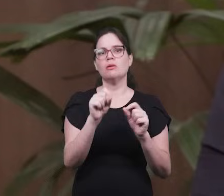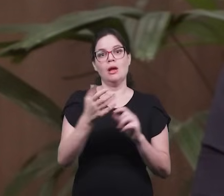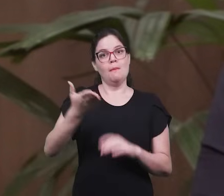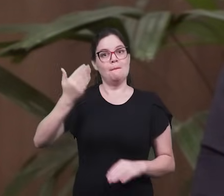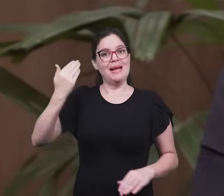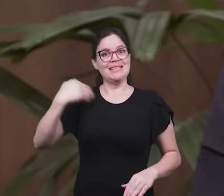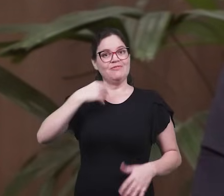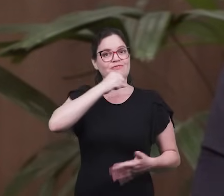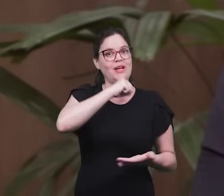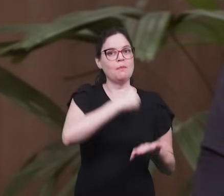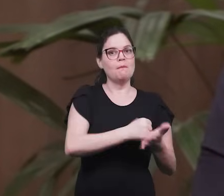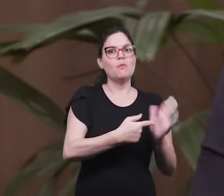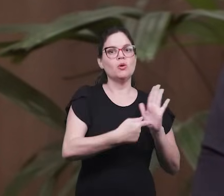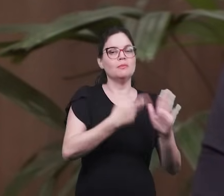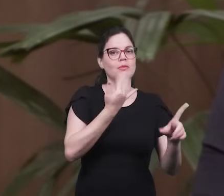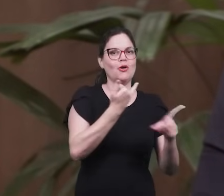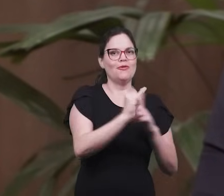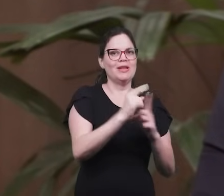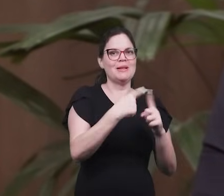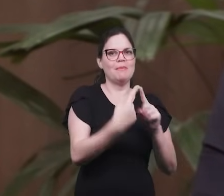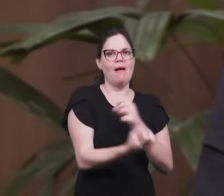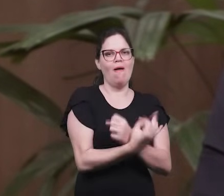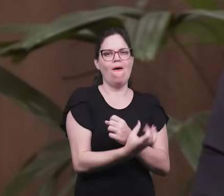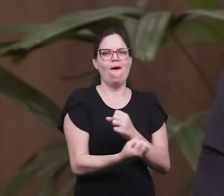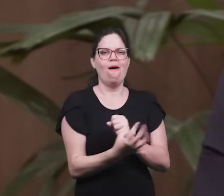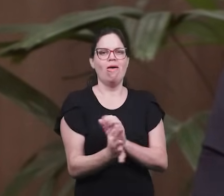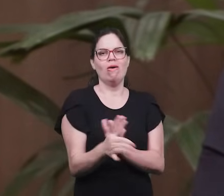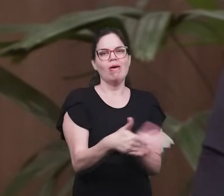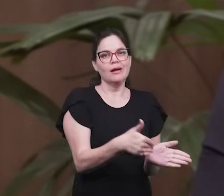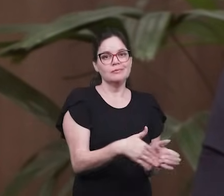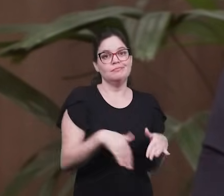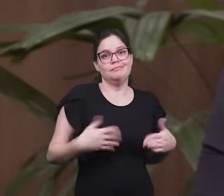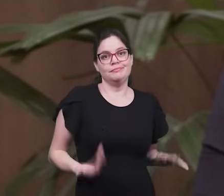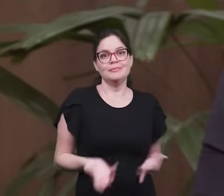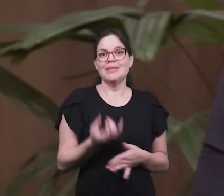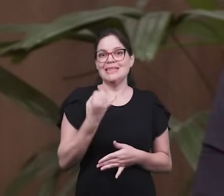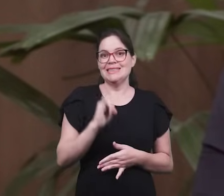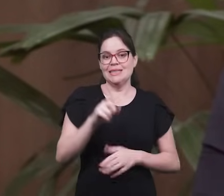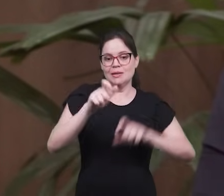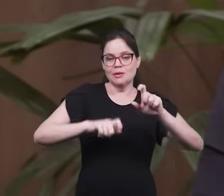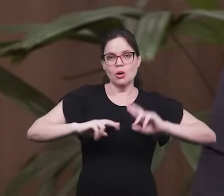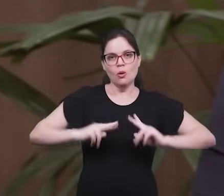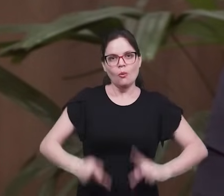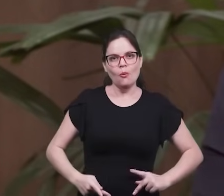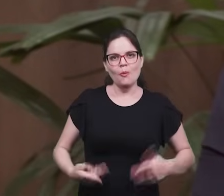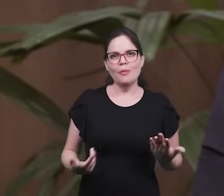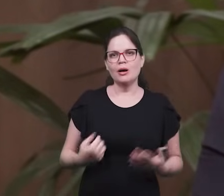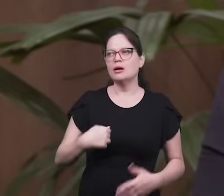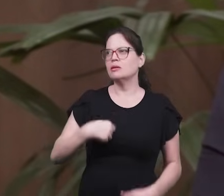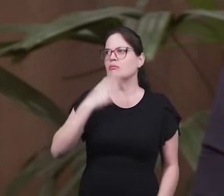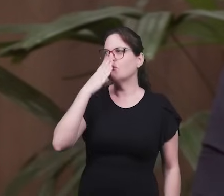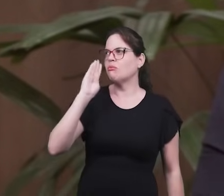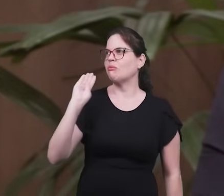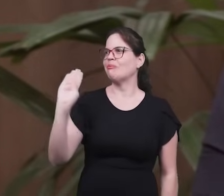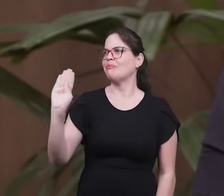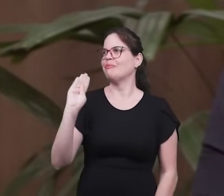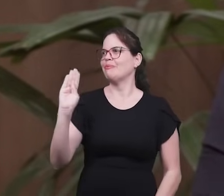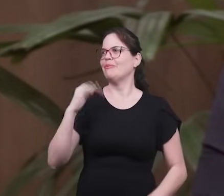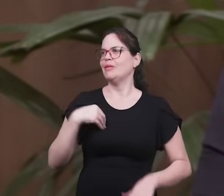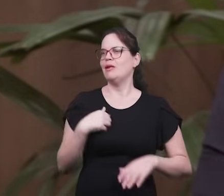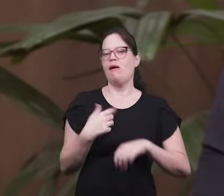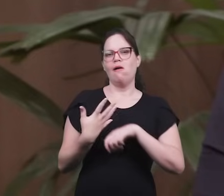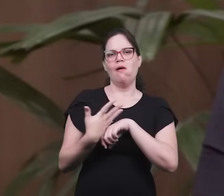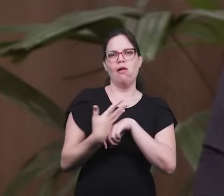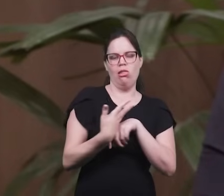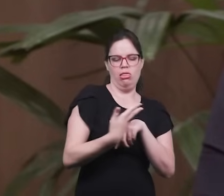era um profeta, mas que se corrompeu. Ou seja, quando o homem dá espaço para a corrupção da profecia, ele entra